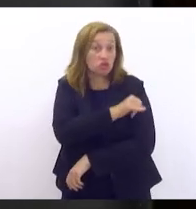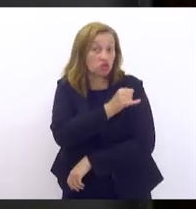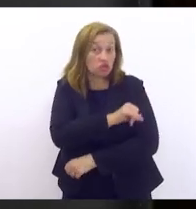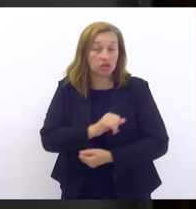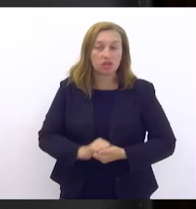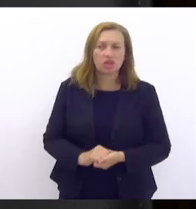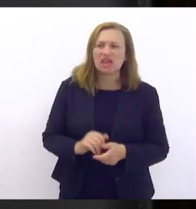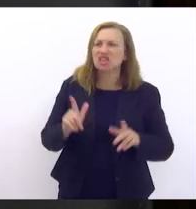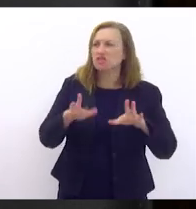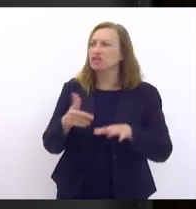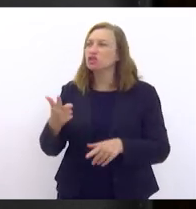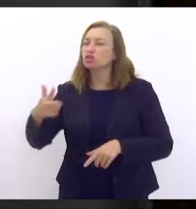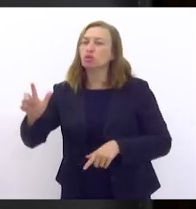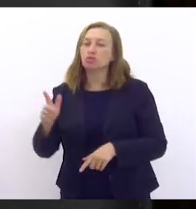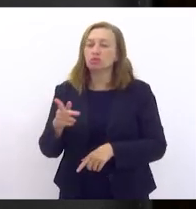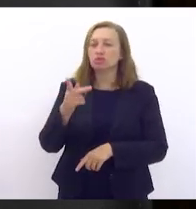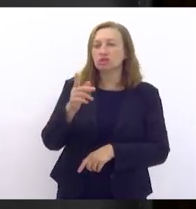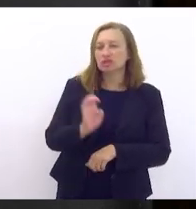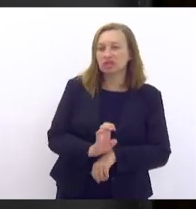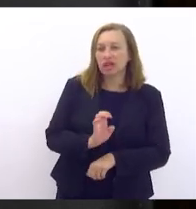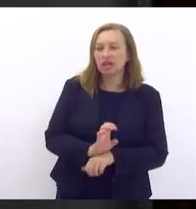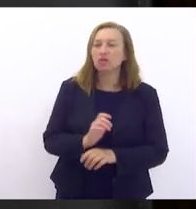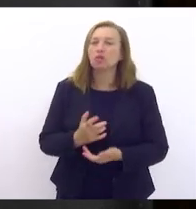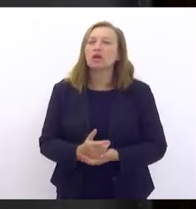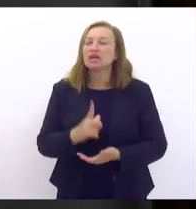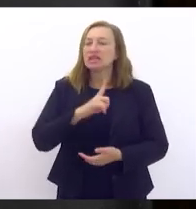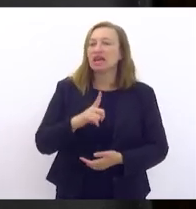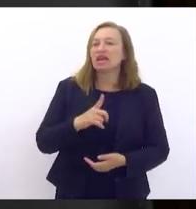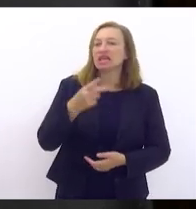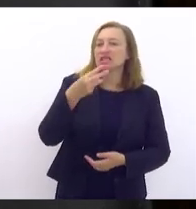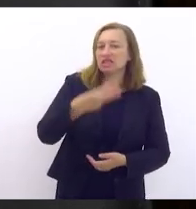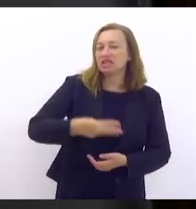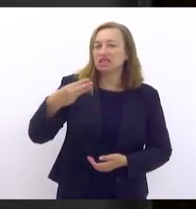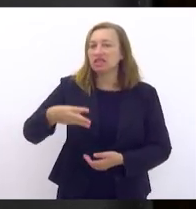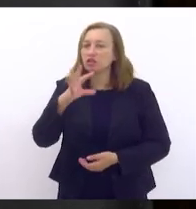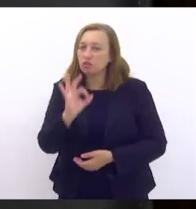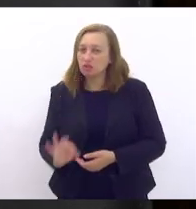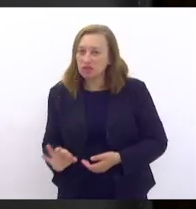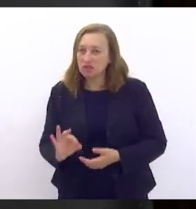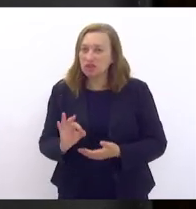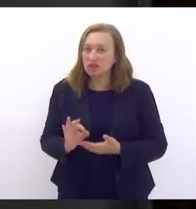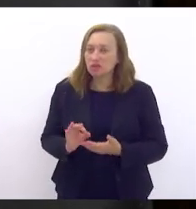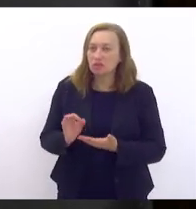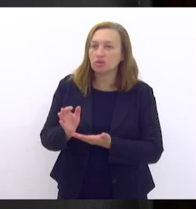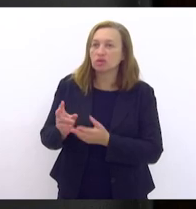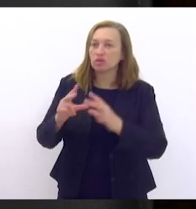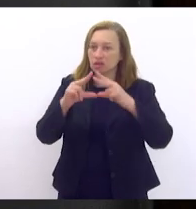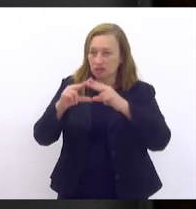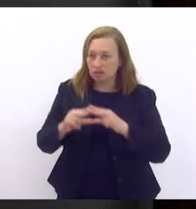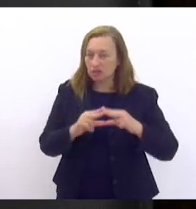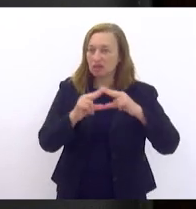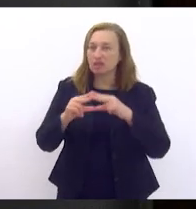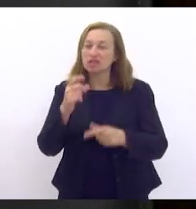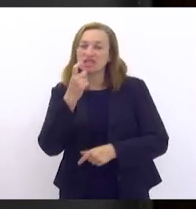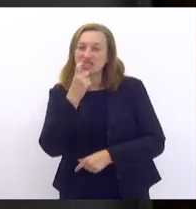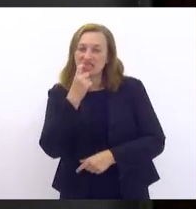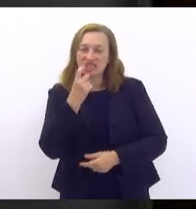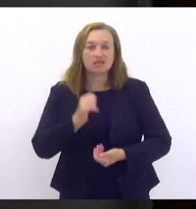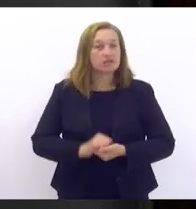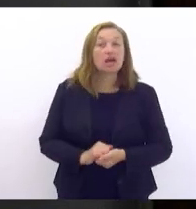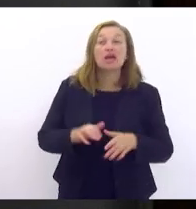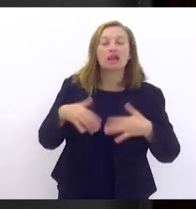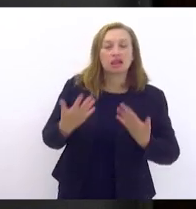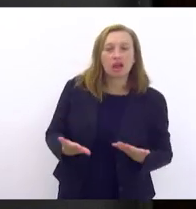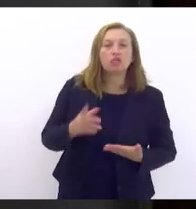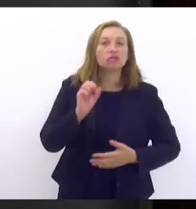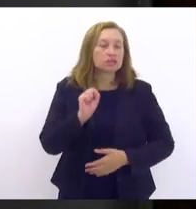diferente dos outros estados ele tem 33% da reciclagem a vinda do plástico né então